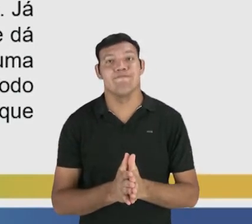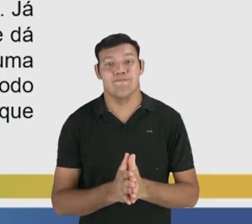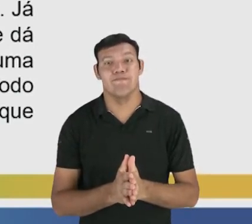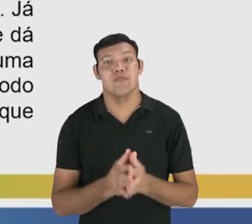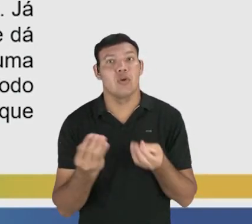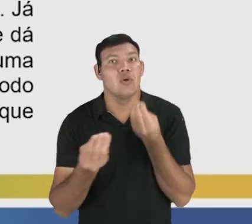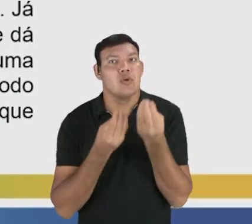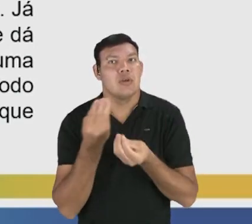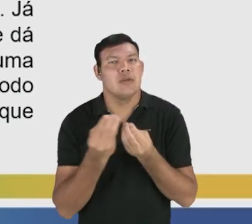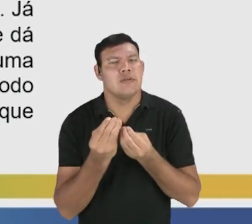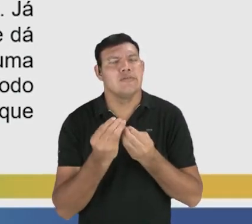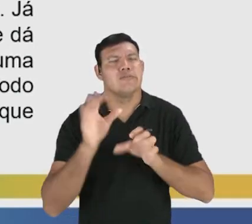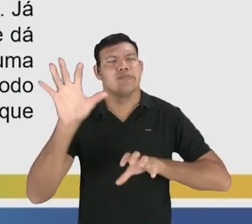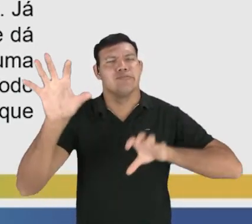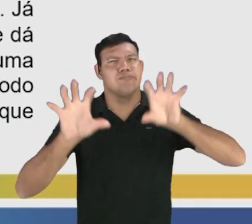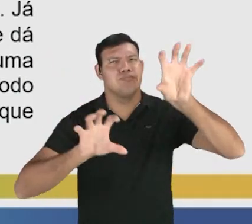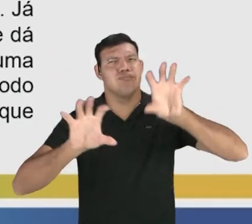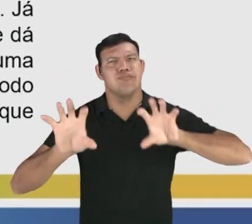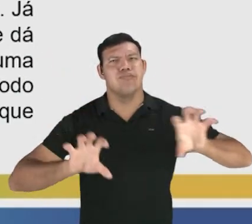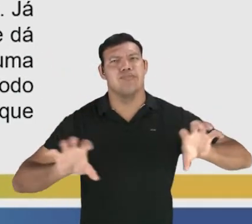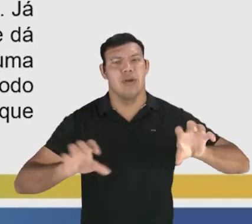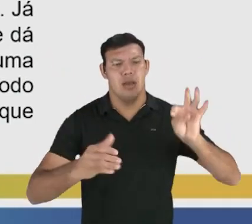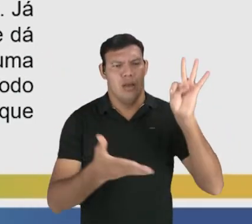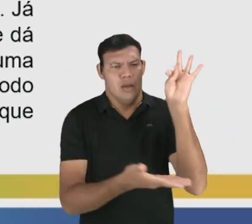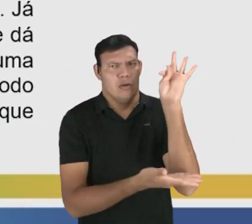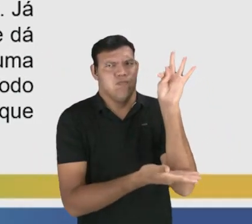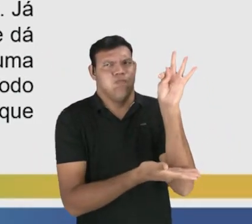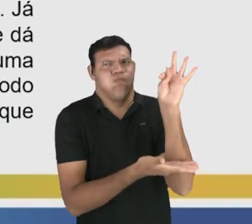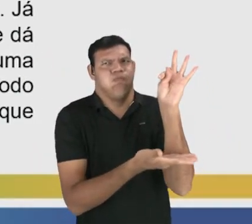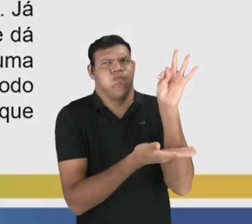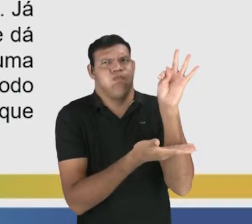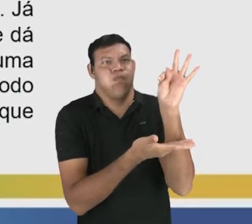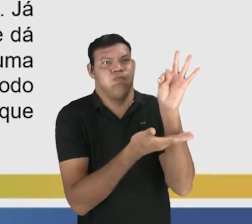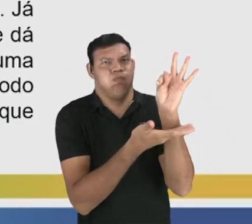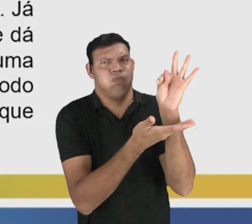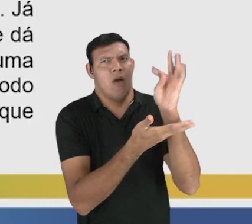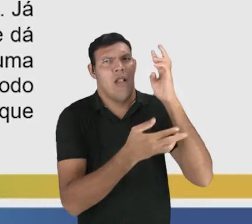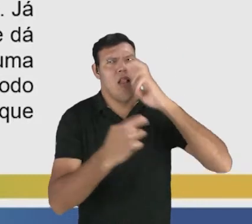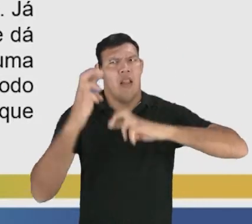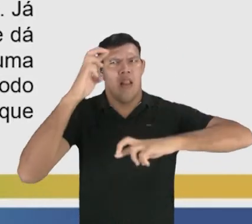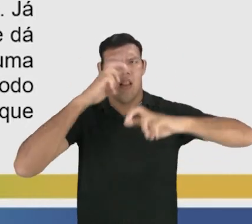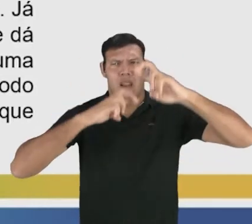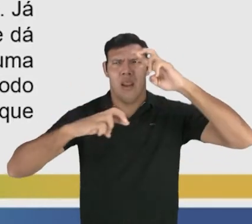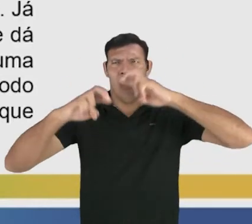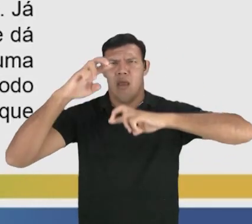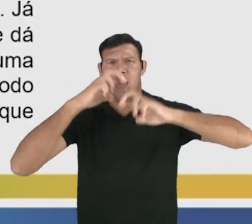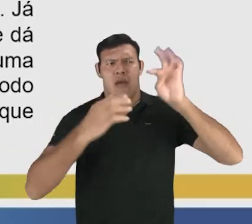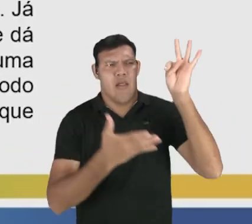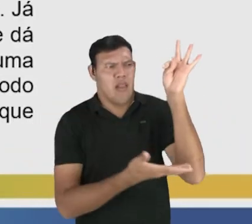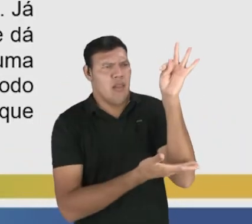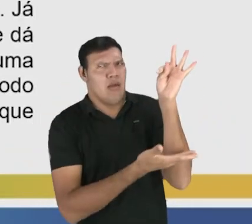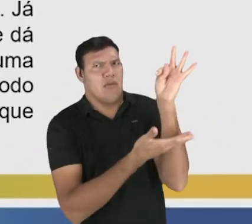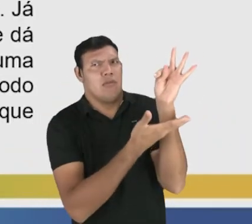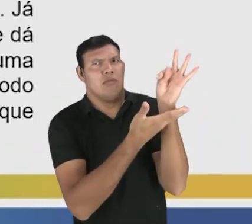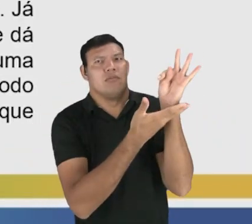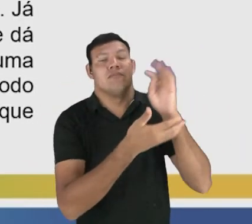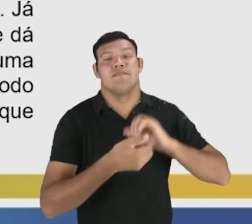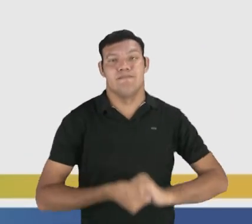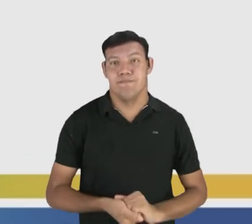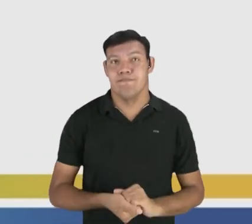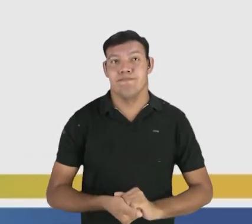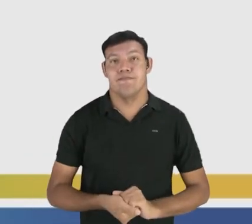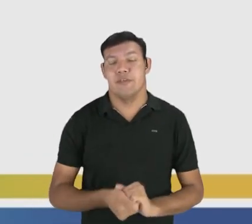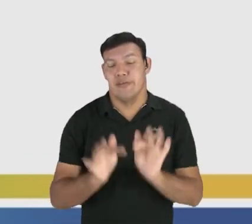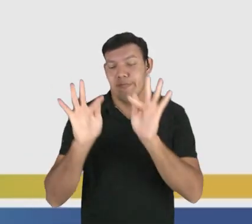também em algumas regiões, onde as temperaturas podem ser observadas com certo grau de elevação. E aí, para a